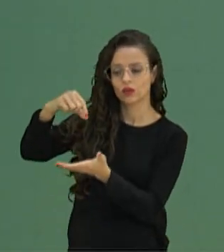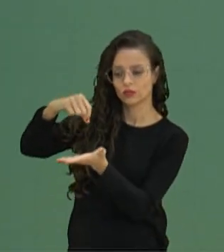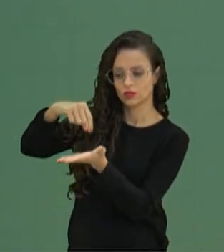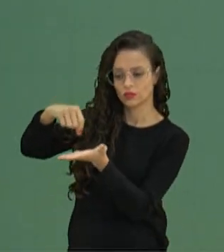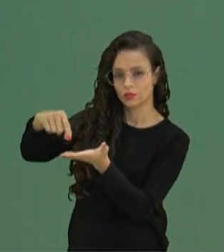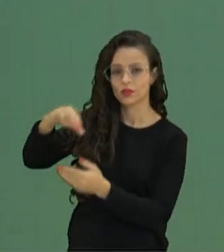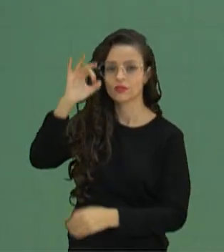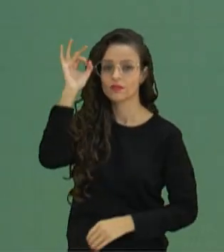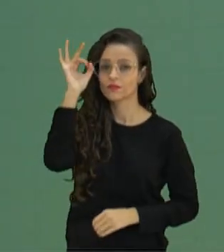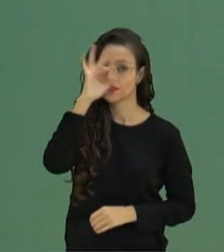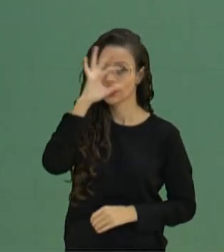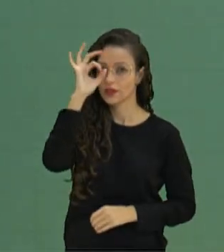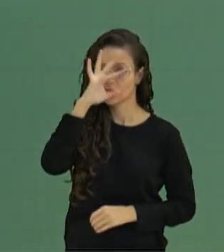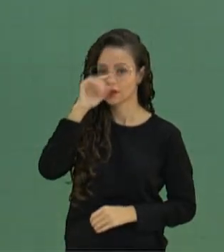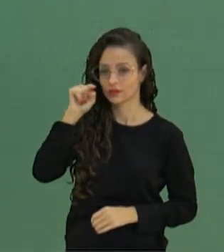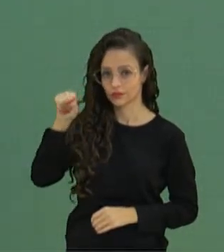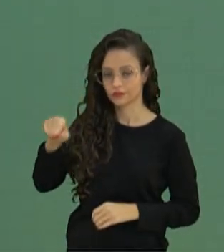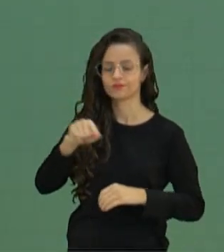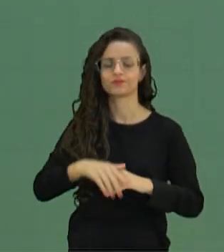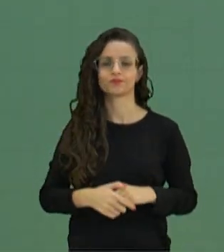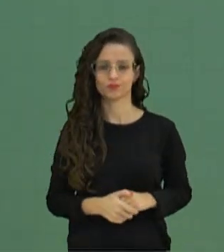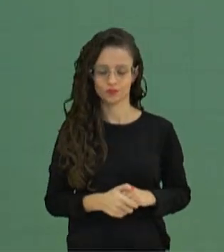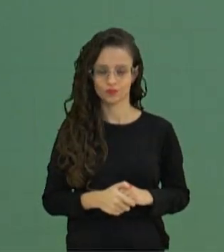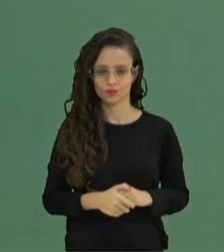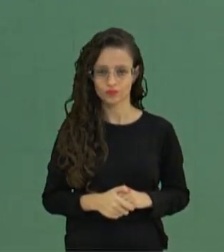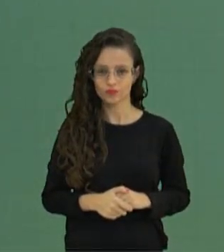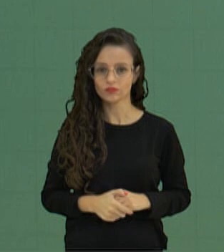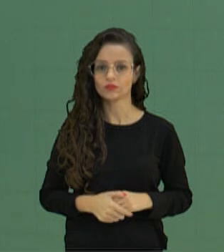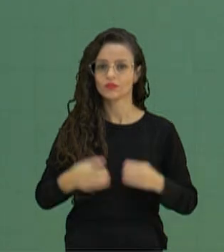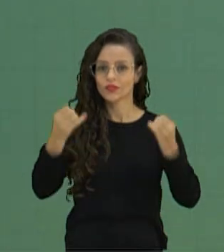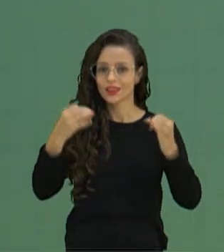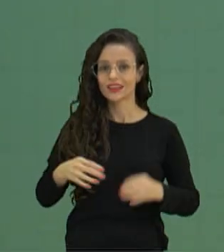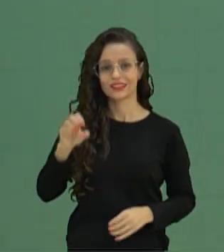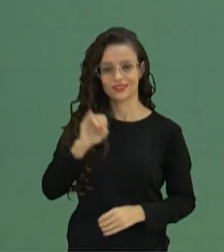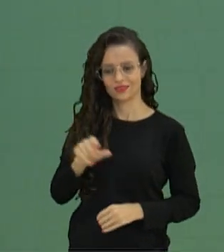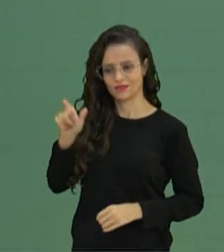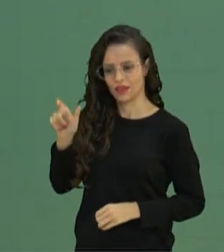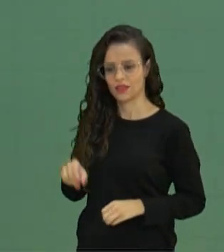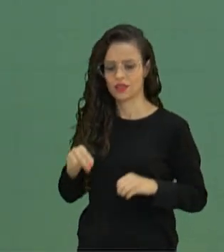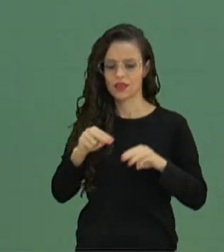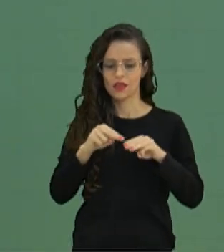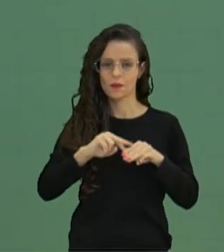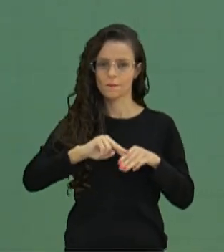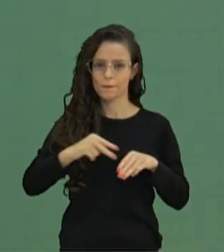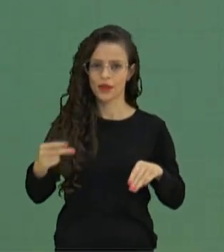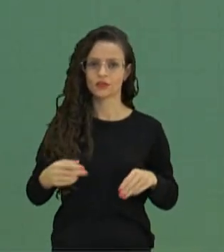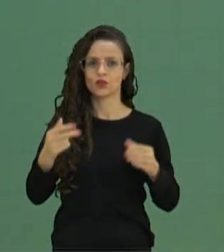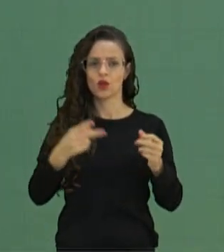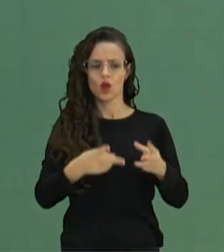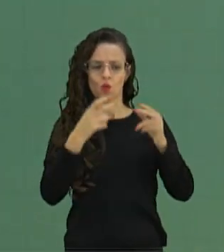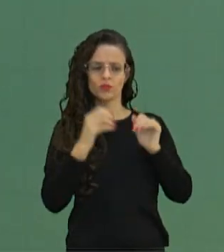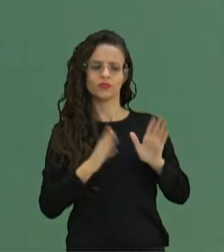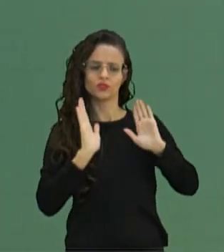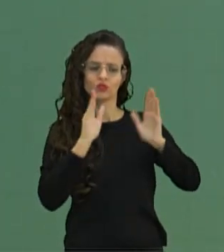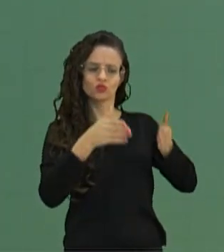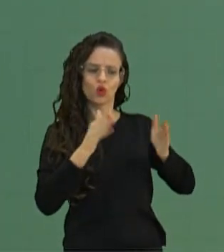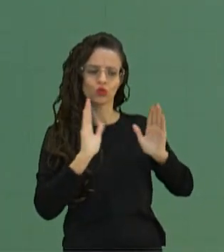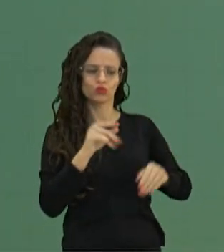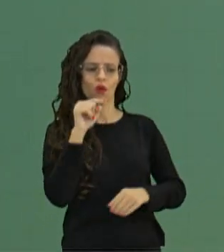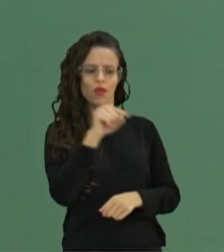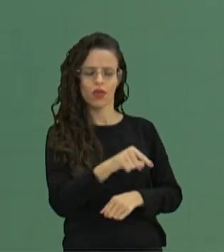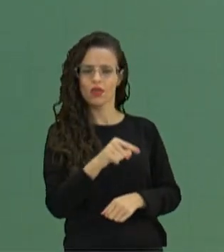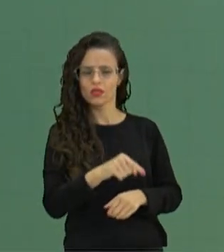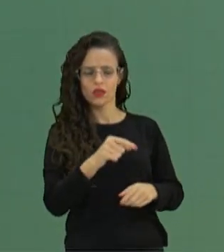sementes verdes. Eu falei para vocês que se o Mendel ficasse observando só a planta que produzia